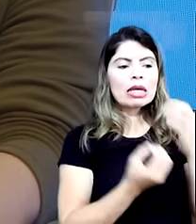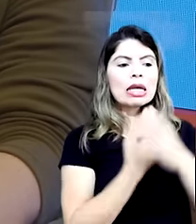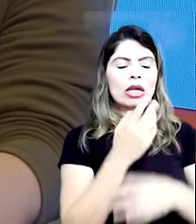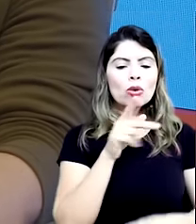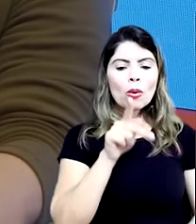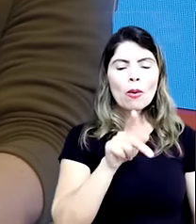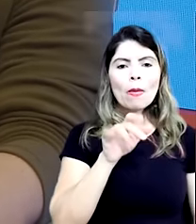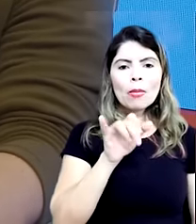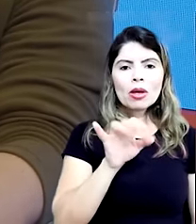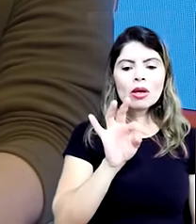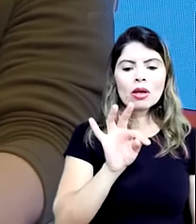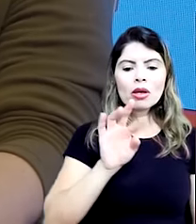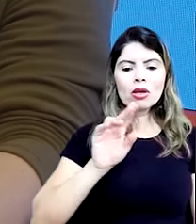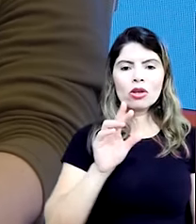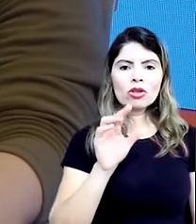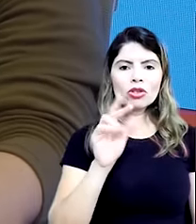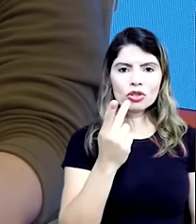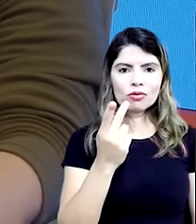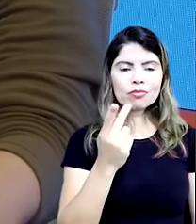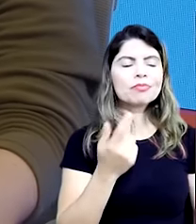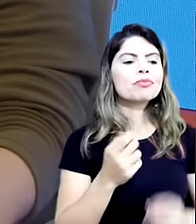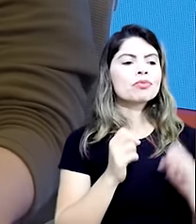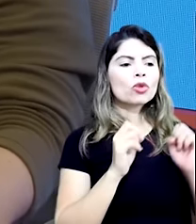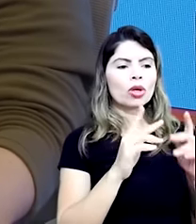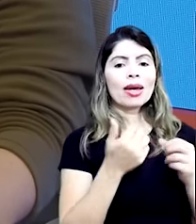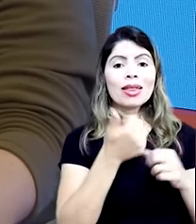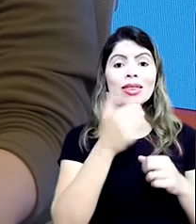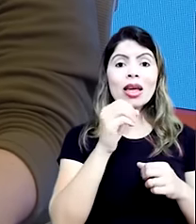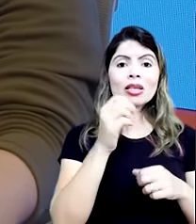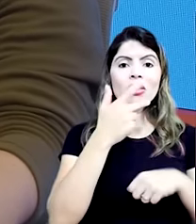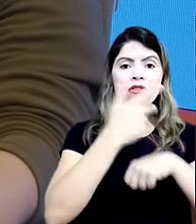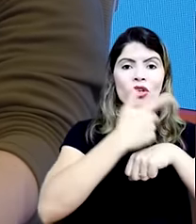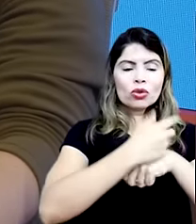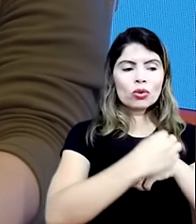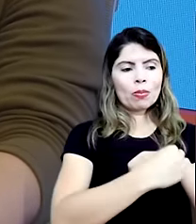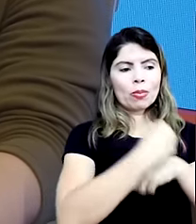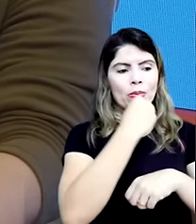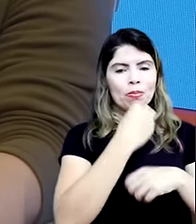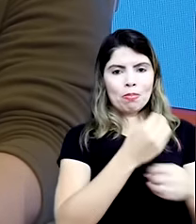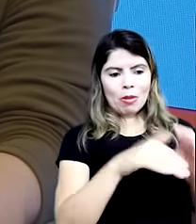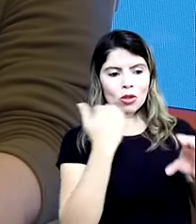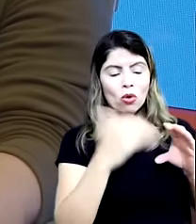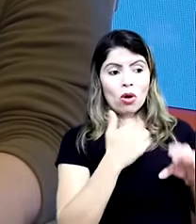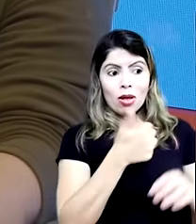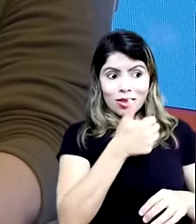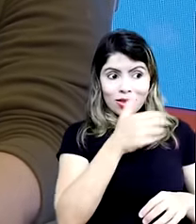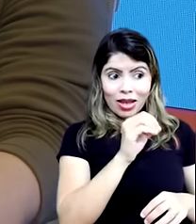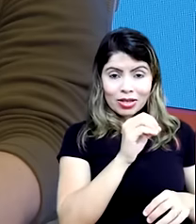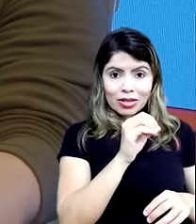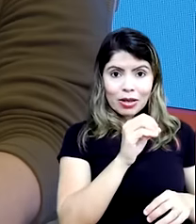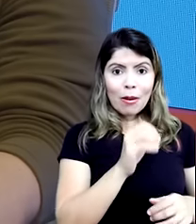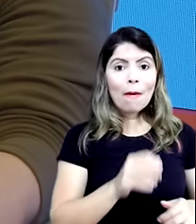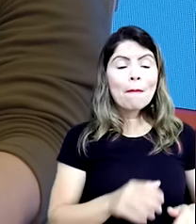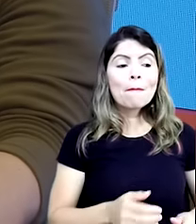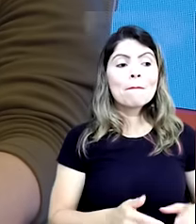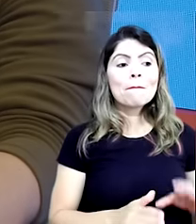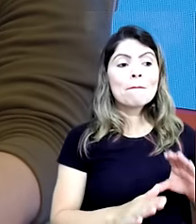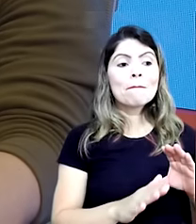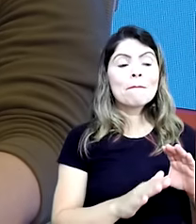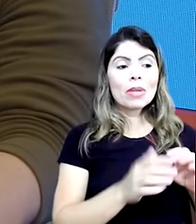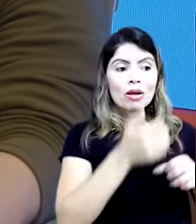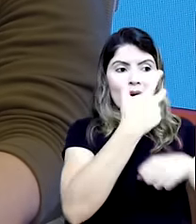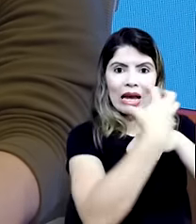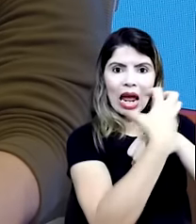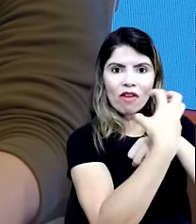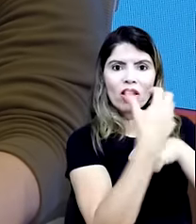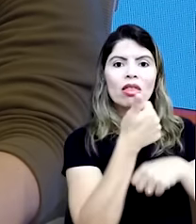contínua aí fala tá vou fazer 10 vídeos fala só que tem um detalhe eu quero que você grave 10 e me mande o melhor grave 10